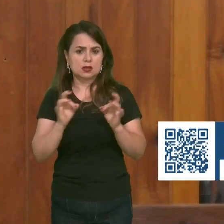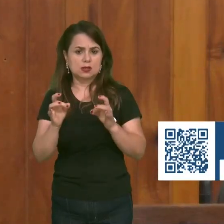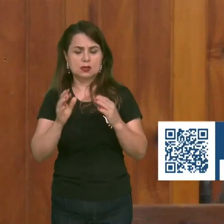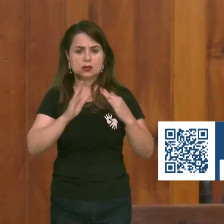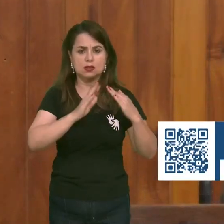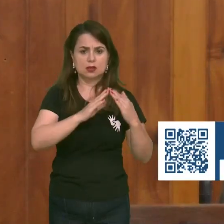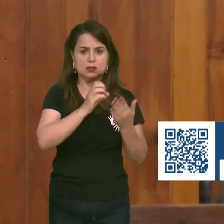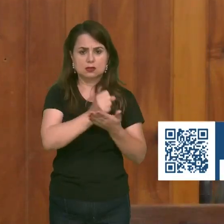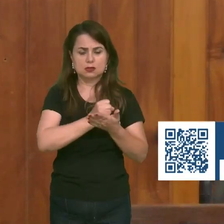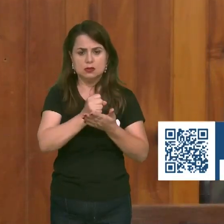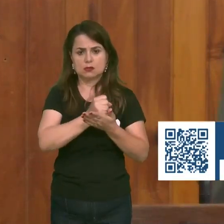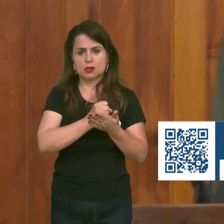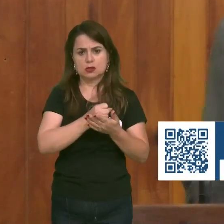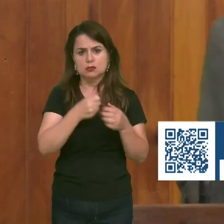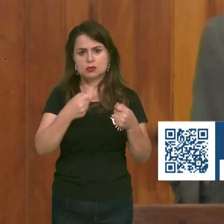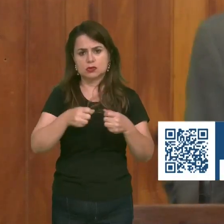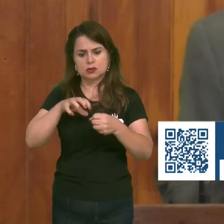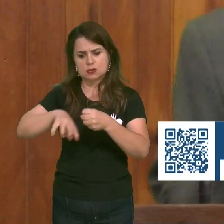Popular